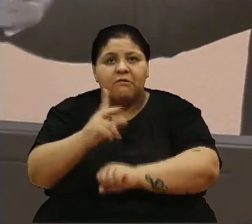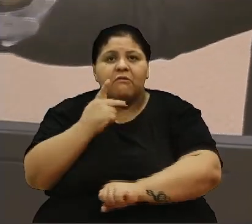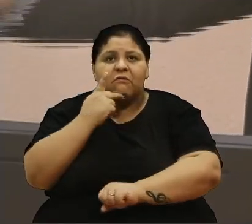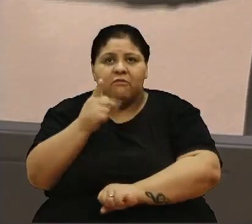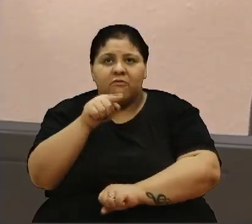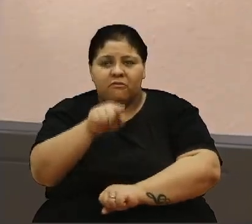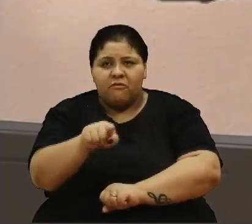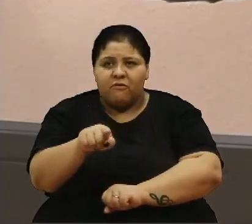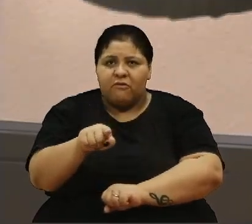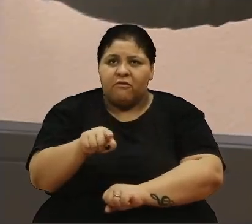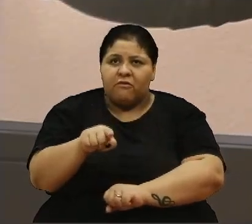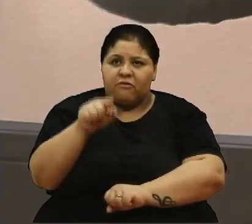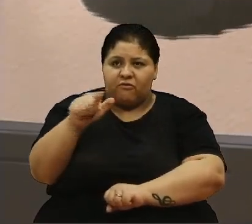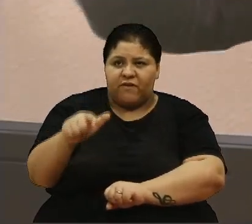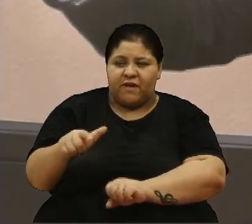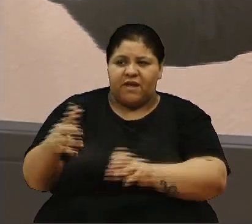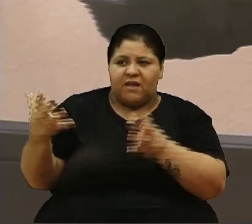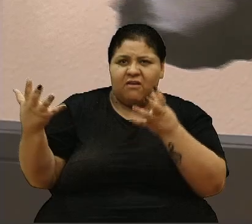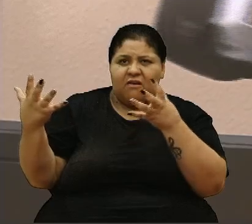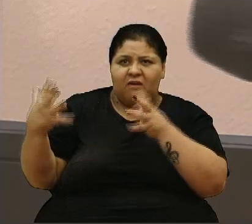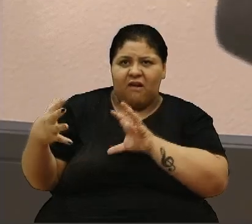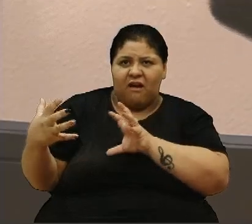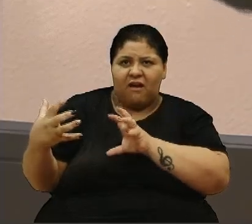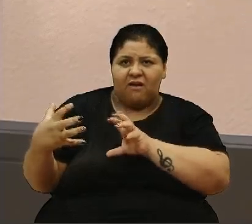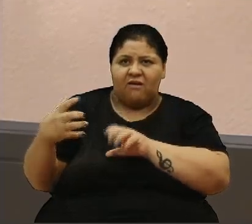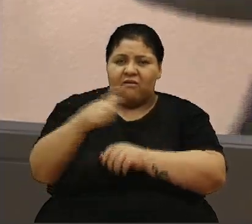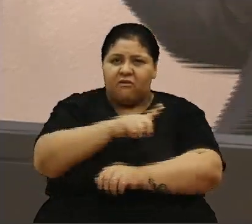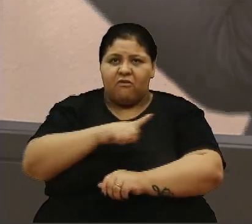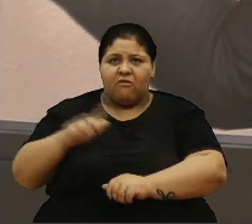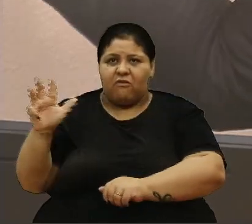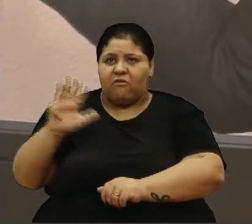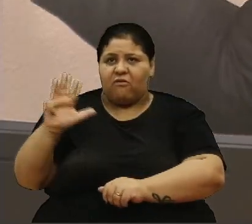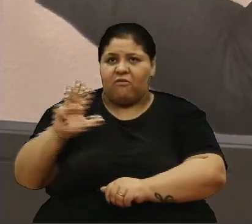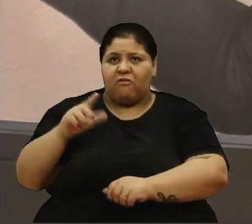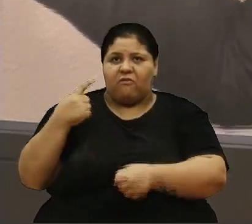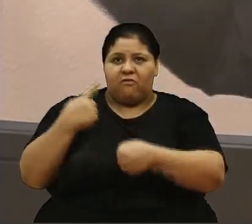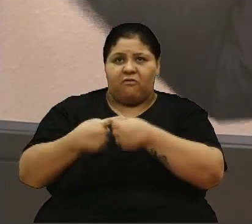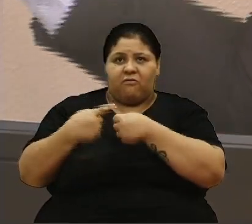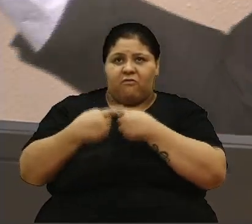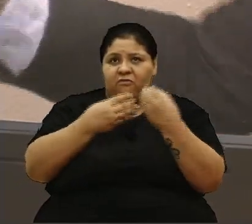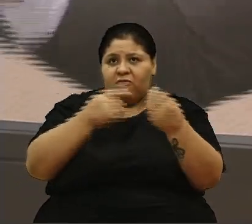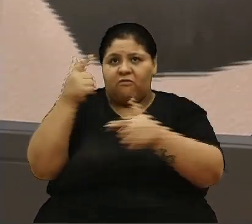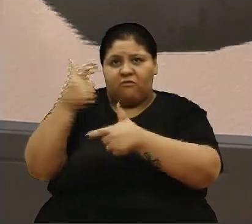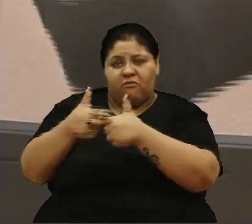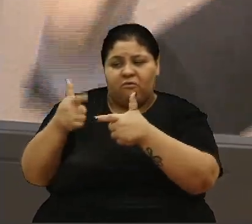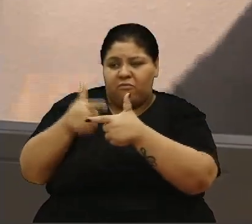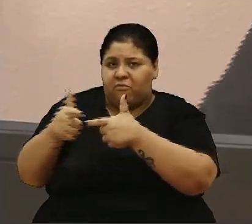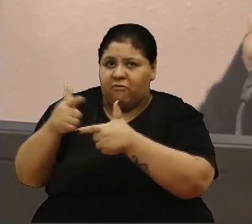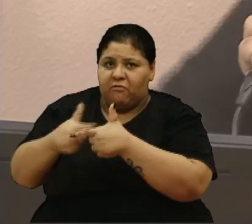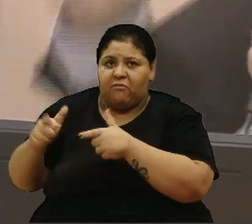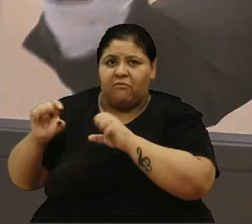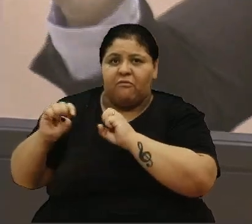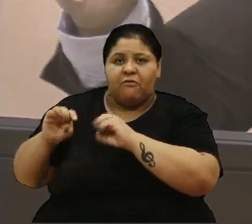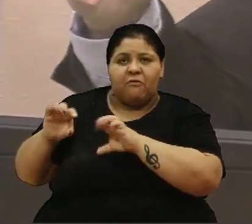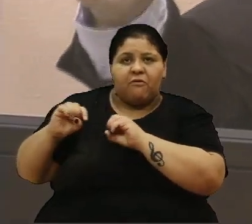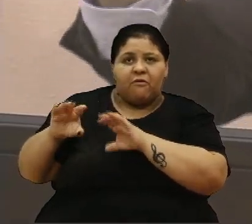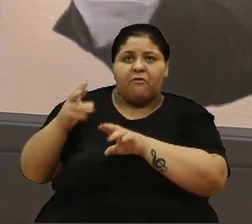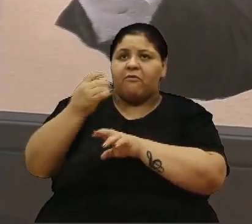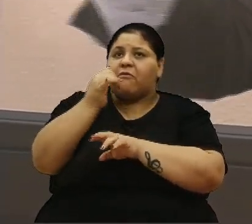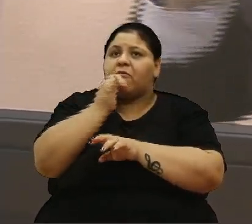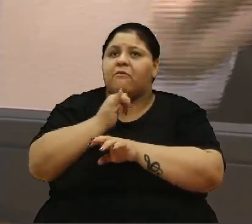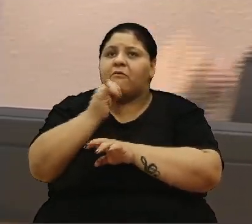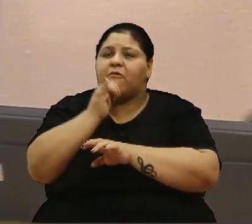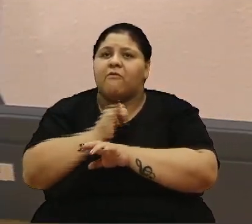senhor vinha aqui atacar o governo Lula, com a cidade com tantos problemas para resolver, tantos, na educação, por